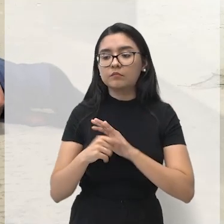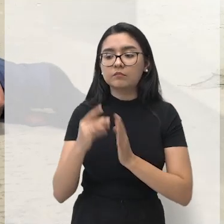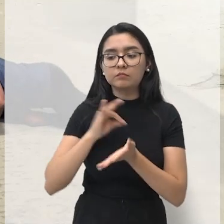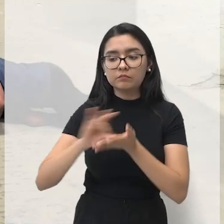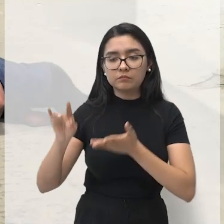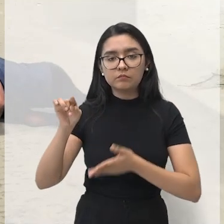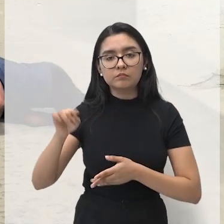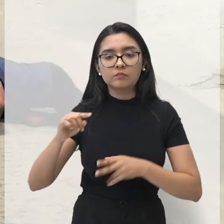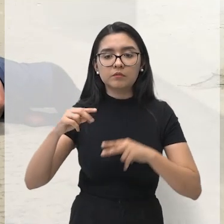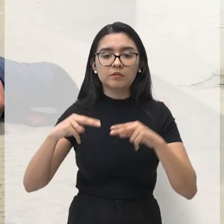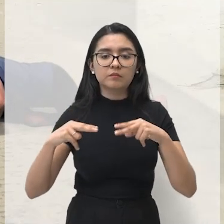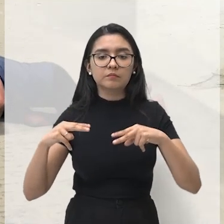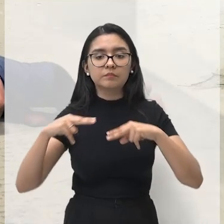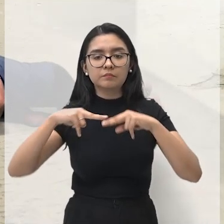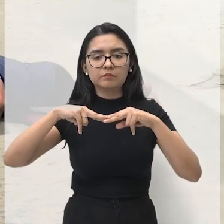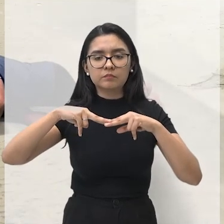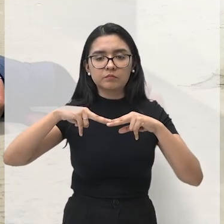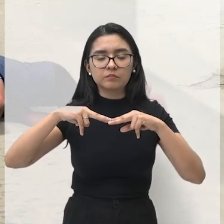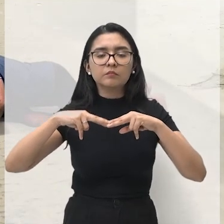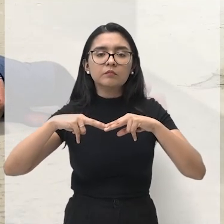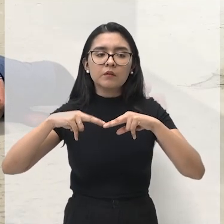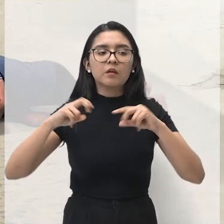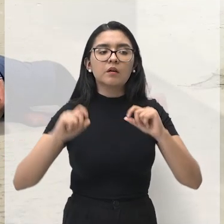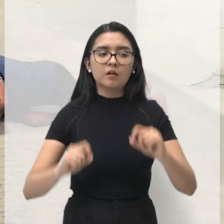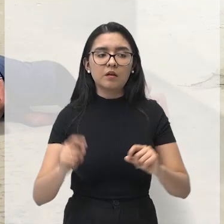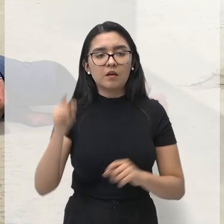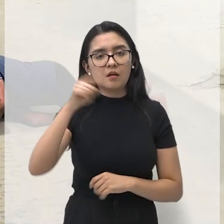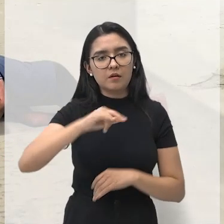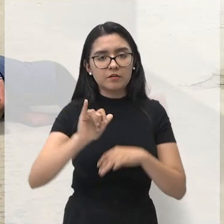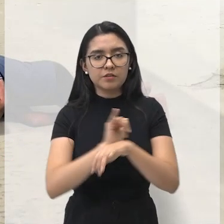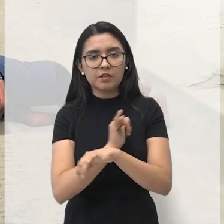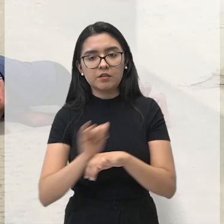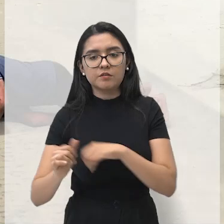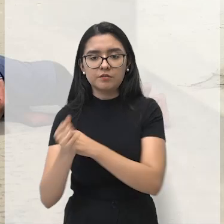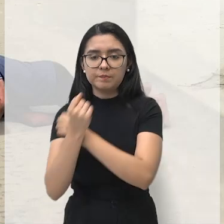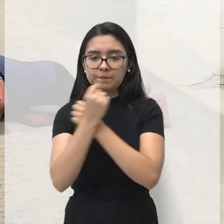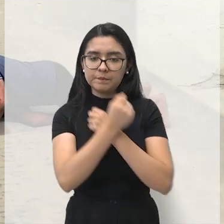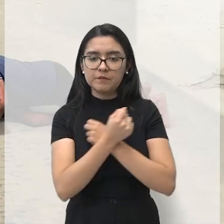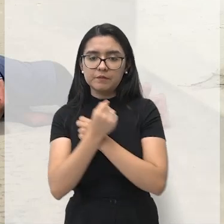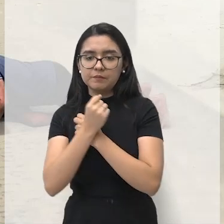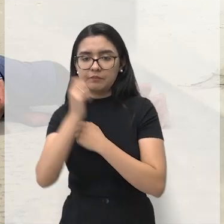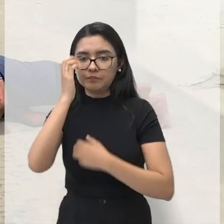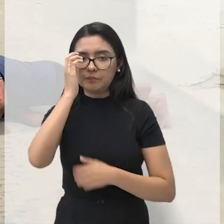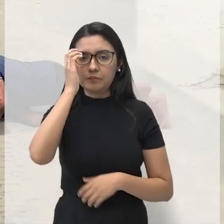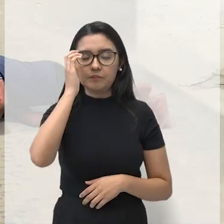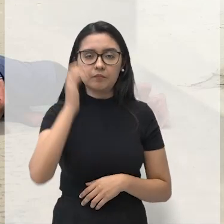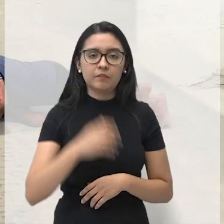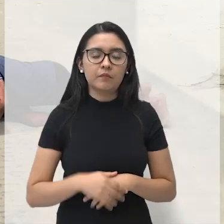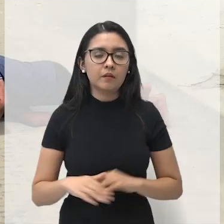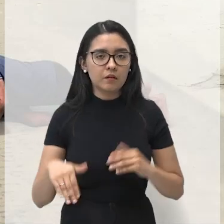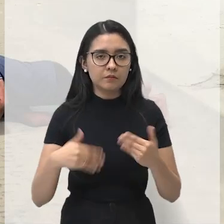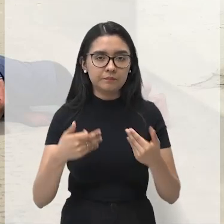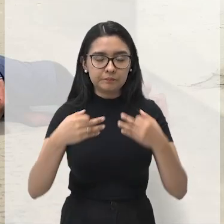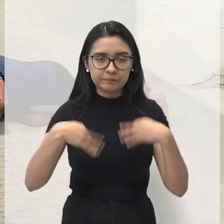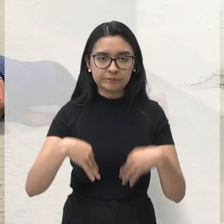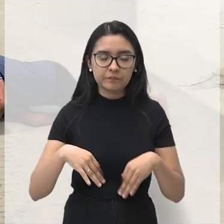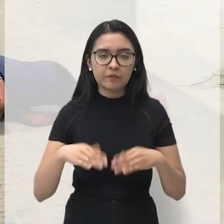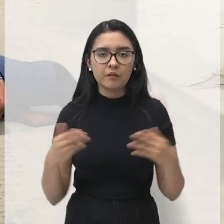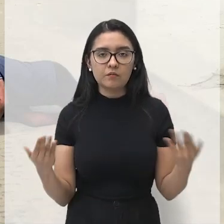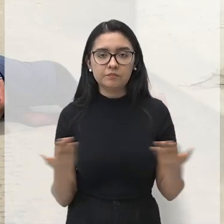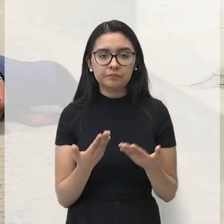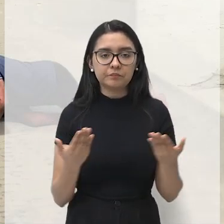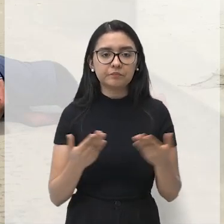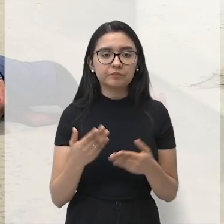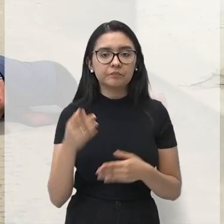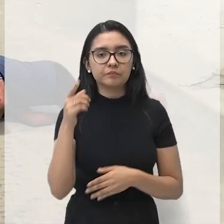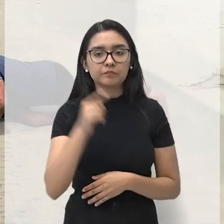ao chão. E olha só, é uma forma de se defender. Certo? Muito bem. Então,